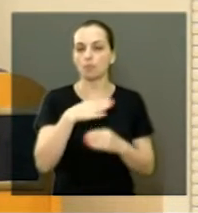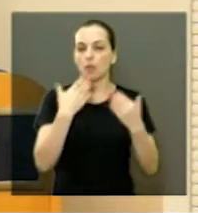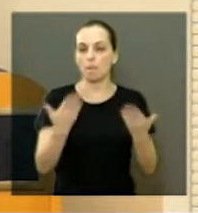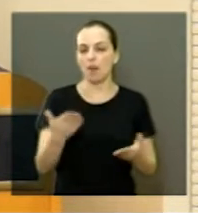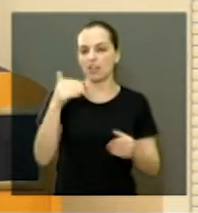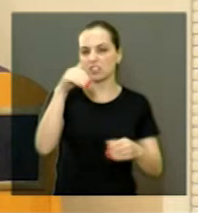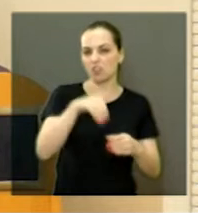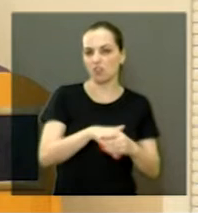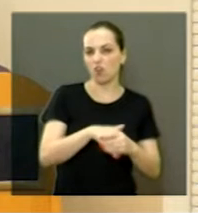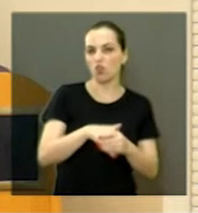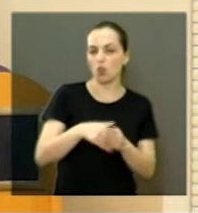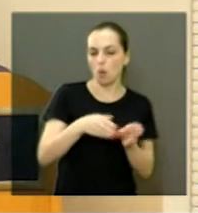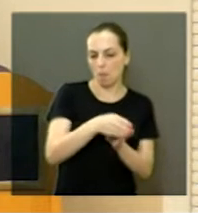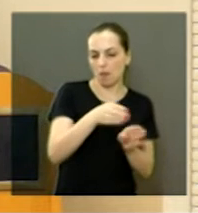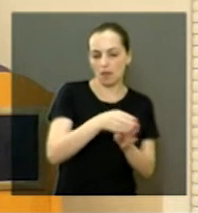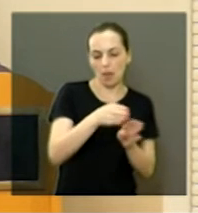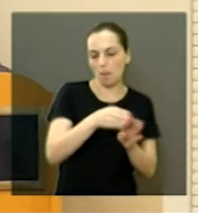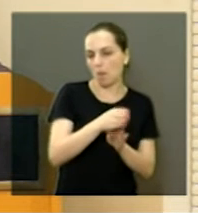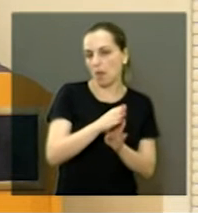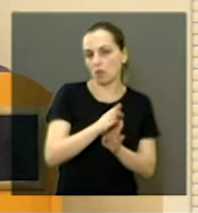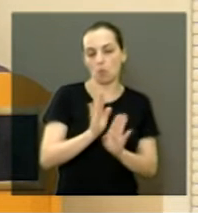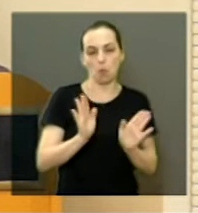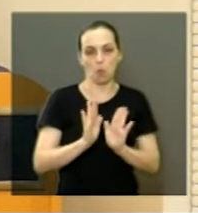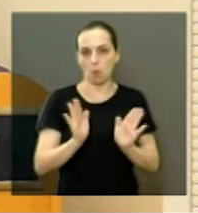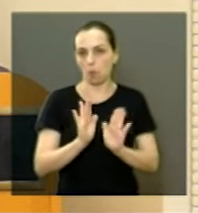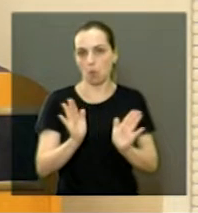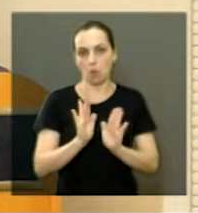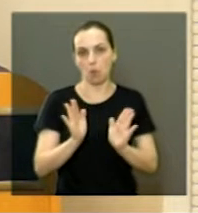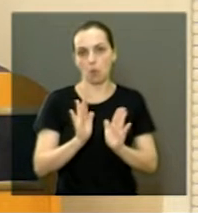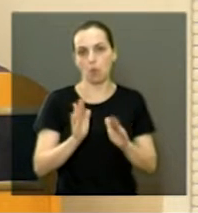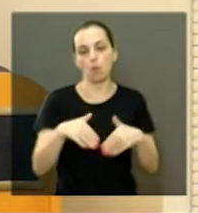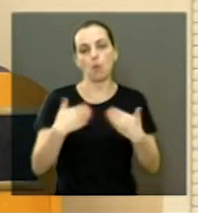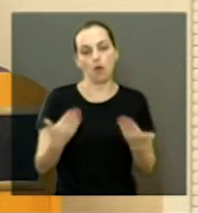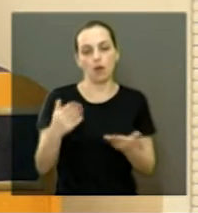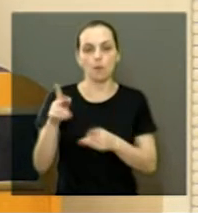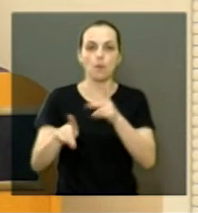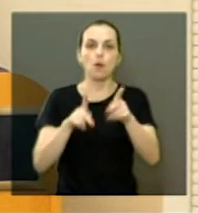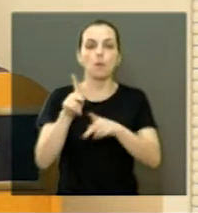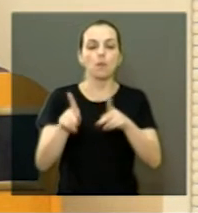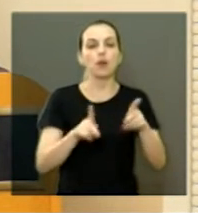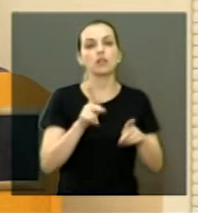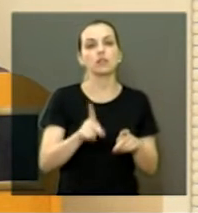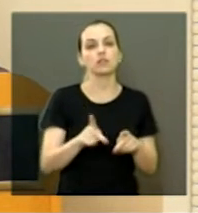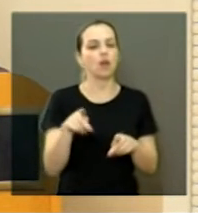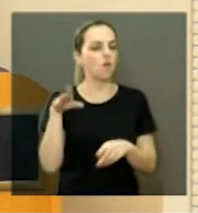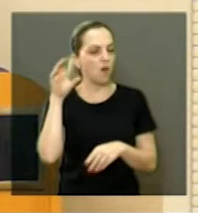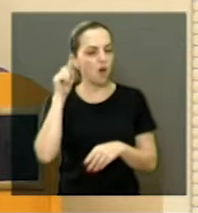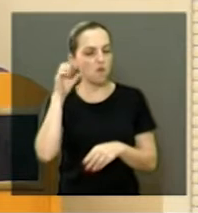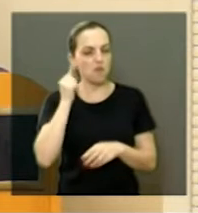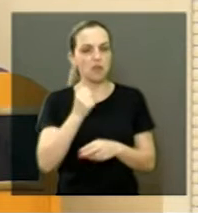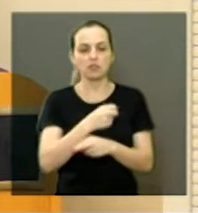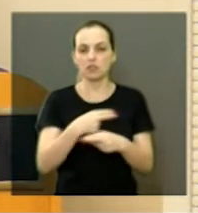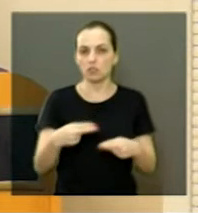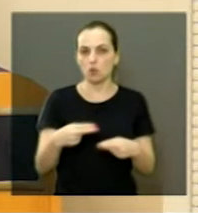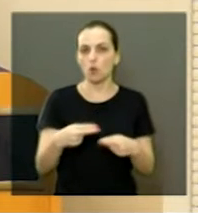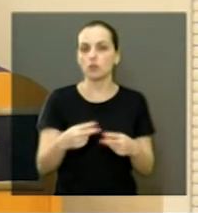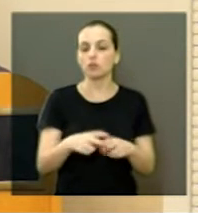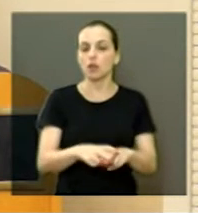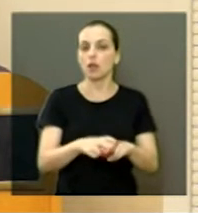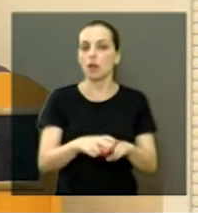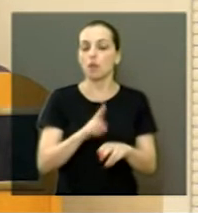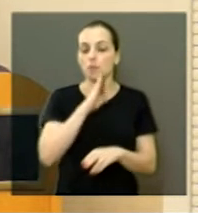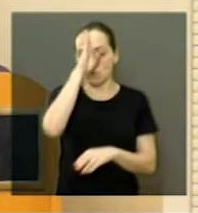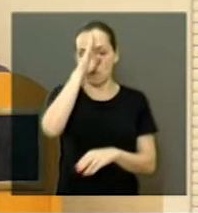apenas para fazer encaminhamento hora a gente tenha uma população não merece ouvir isso principalmente nós